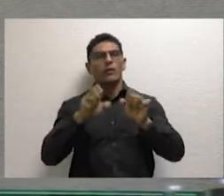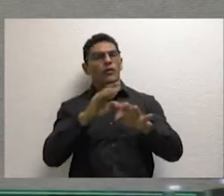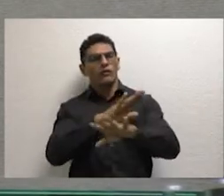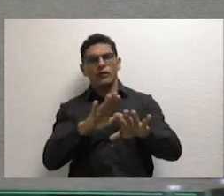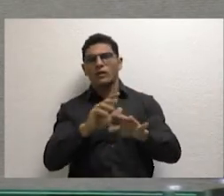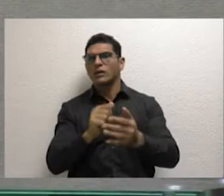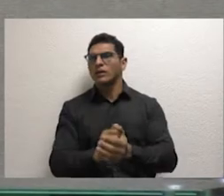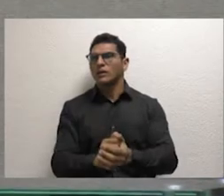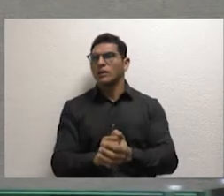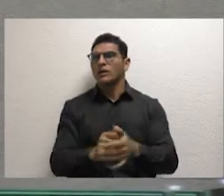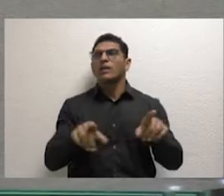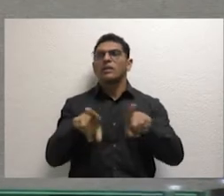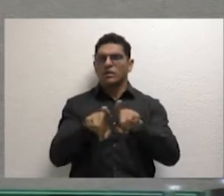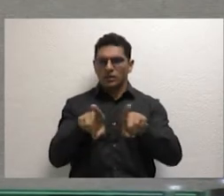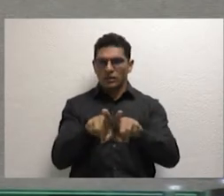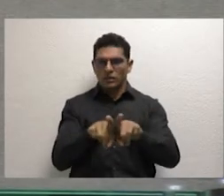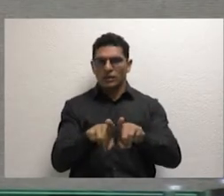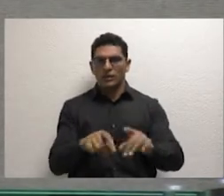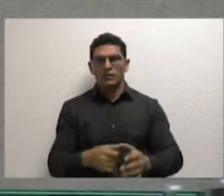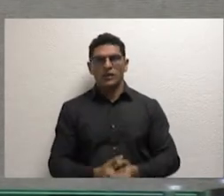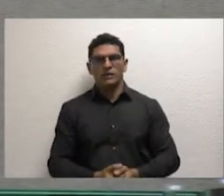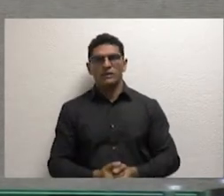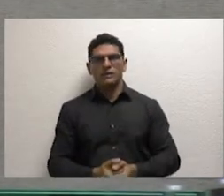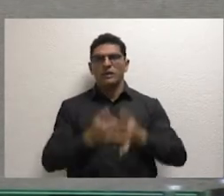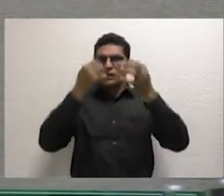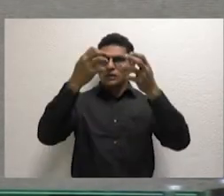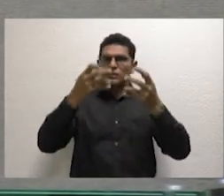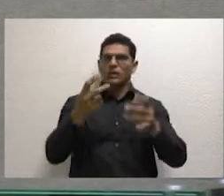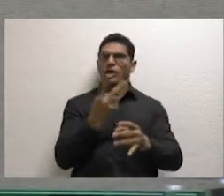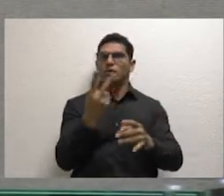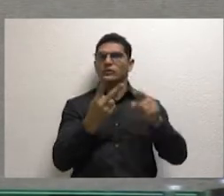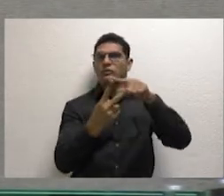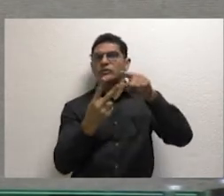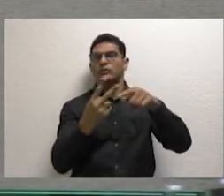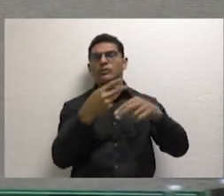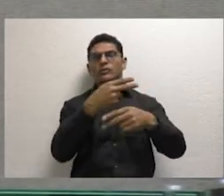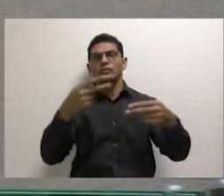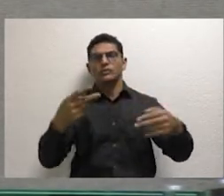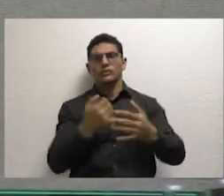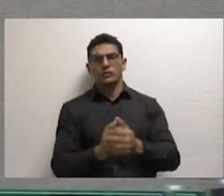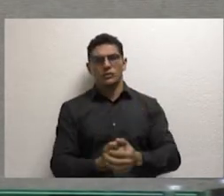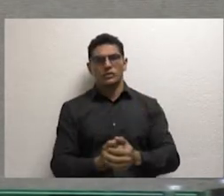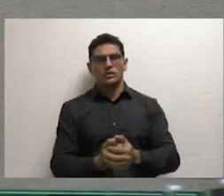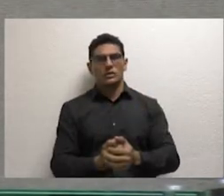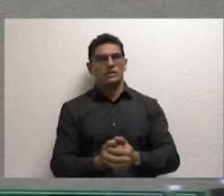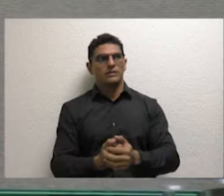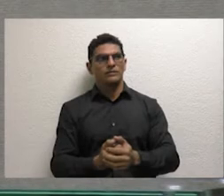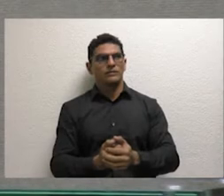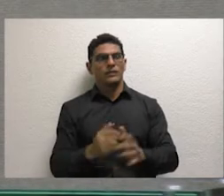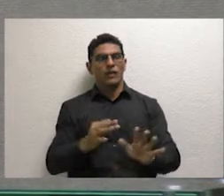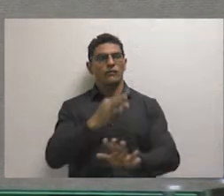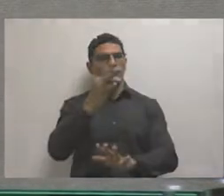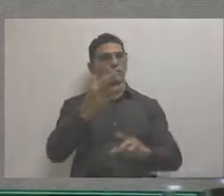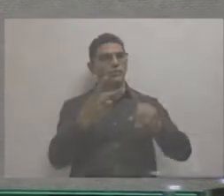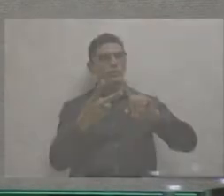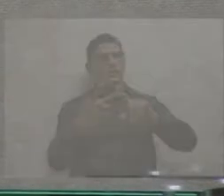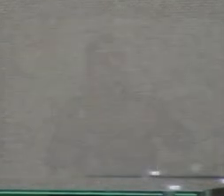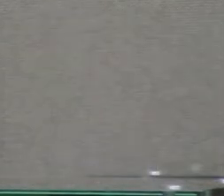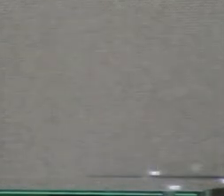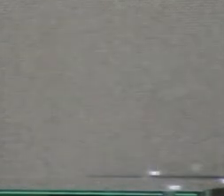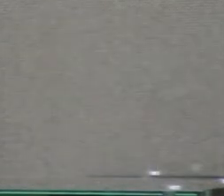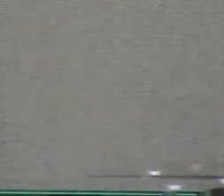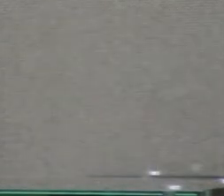eu quero falar aqui de dois eventos que nós participaremos amanhã estaremos